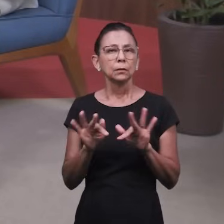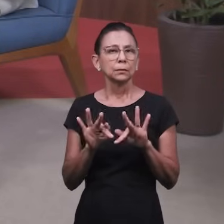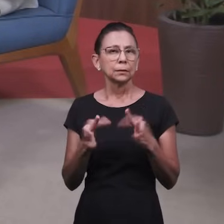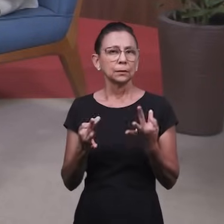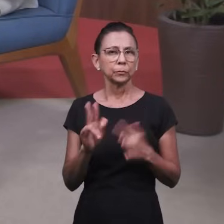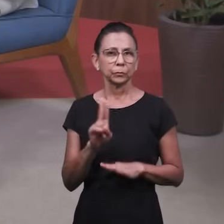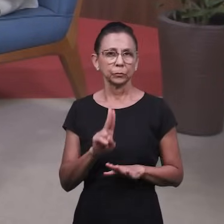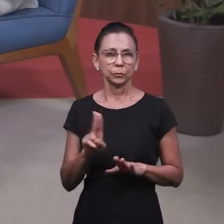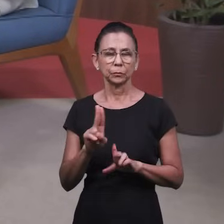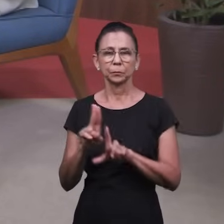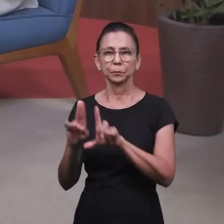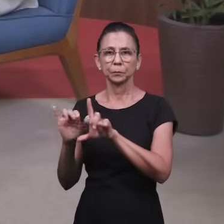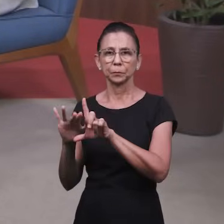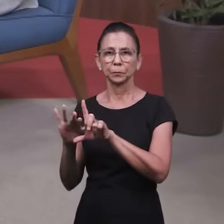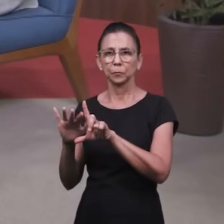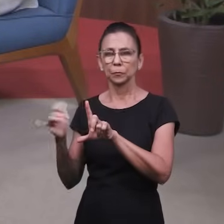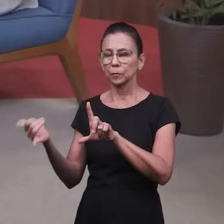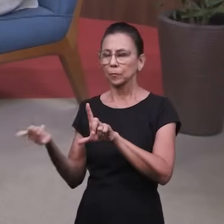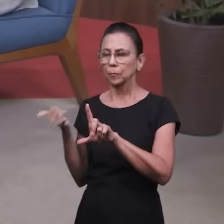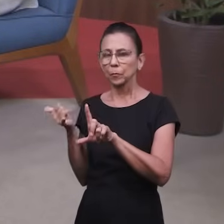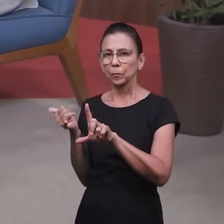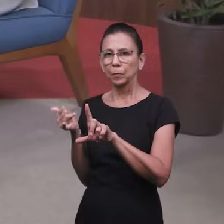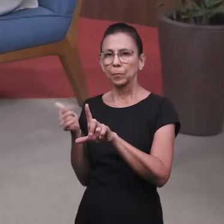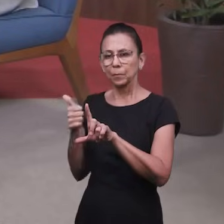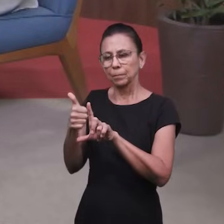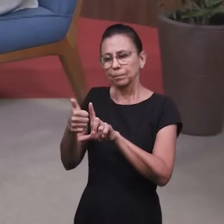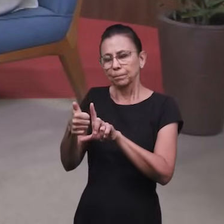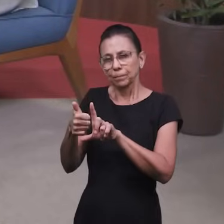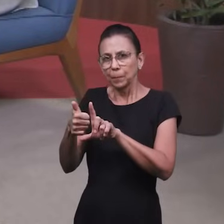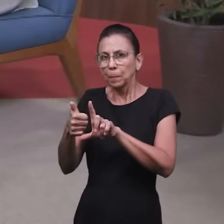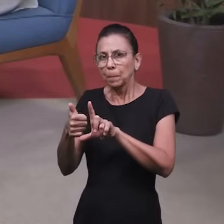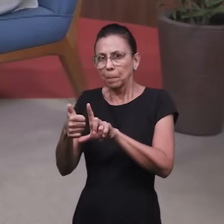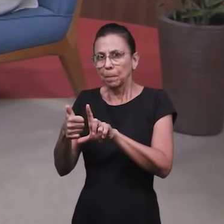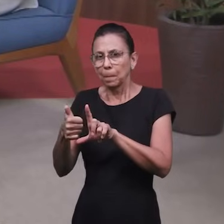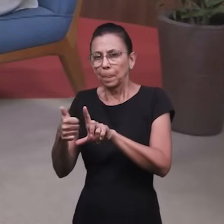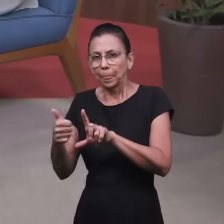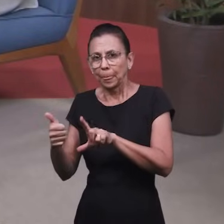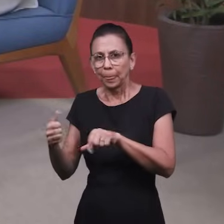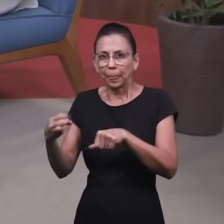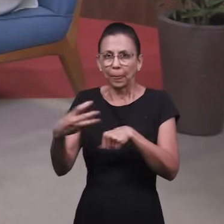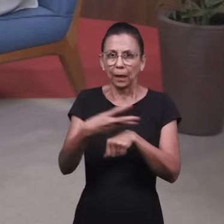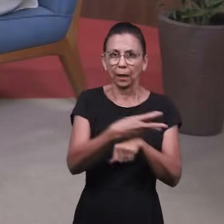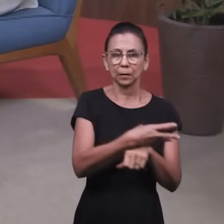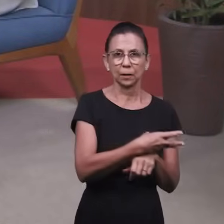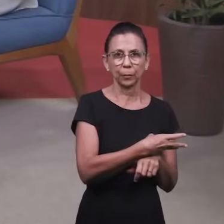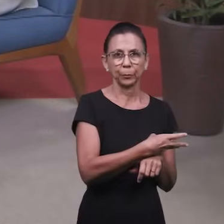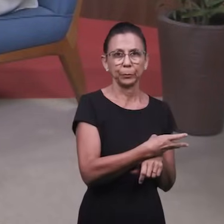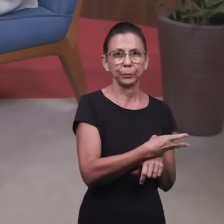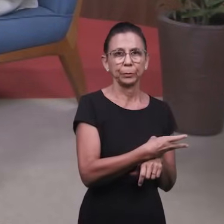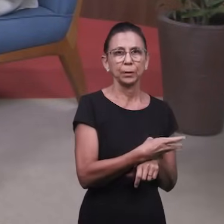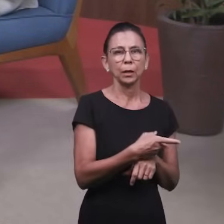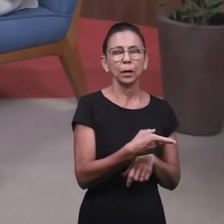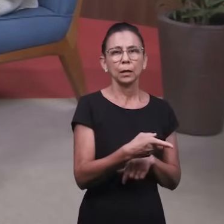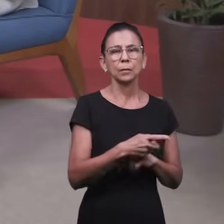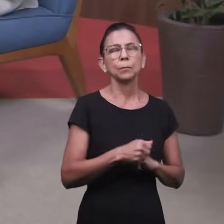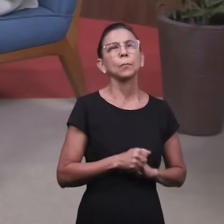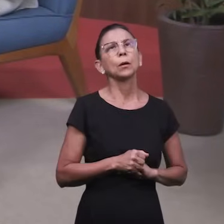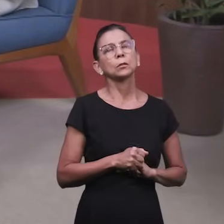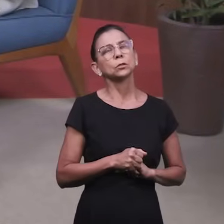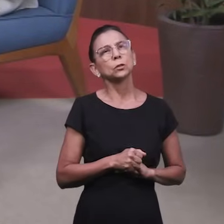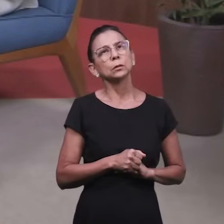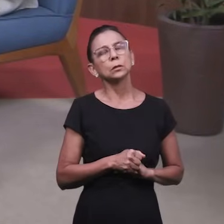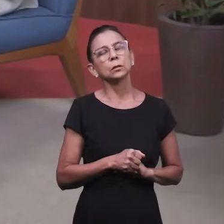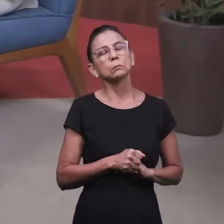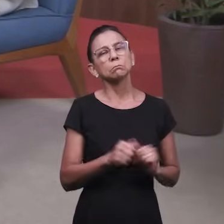aponta a câmera do seu celular para ele, vai ser redirecionado para o WhatsApp do nosso número, já vai direto para o nosso número, e ali você pode colocar